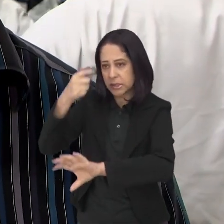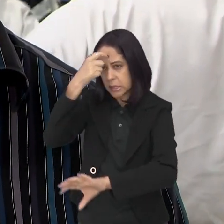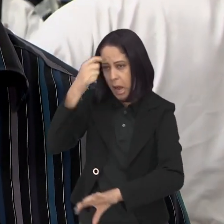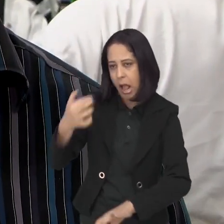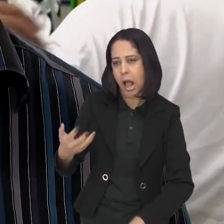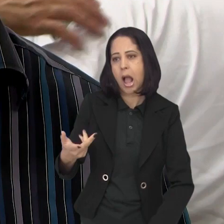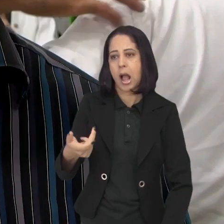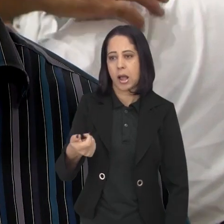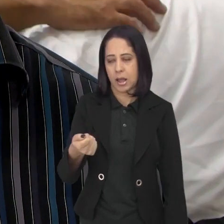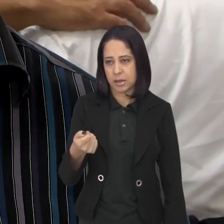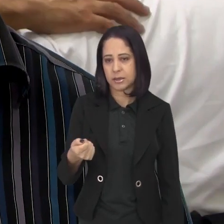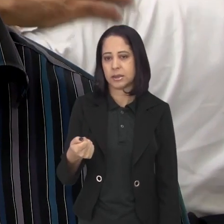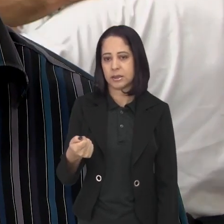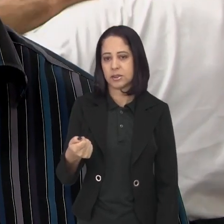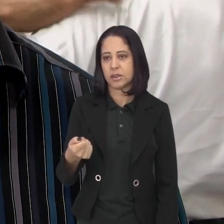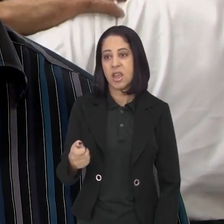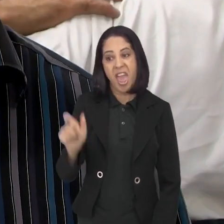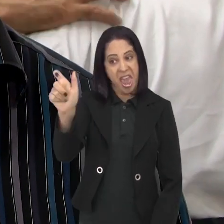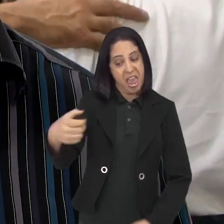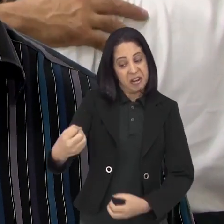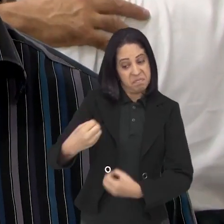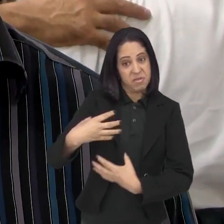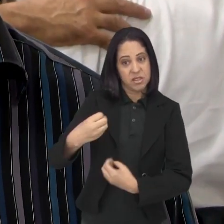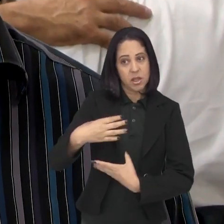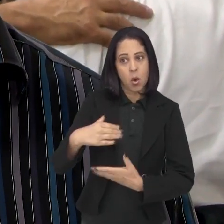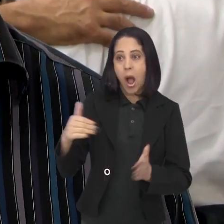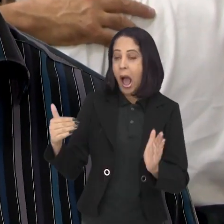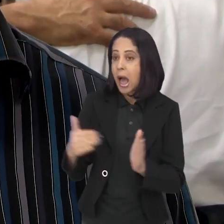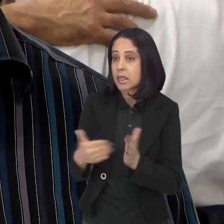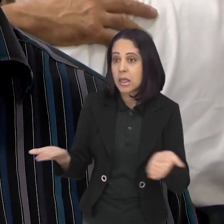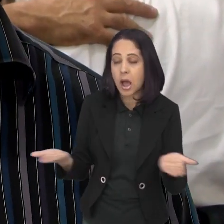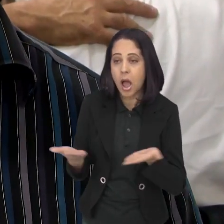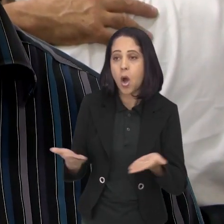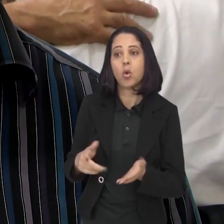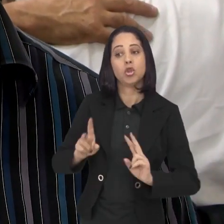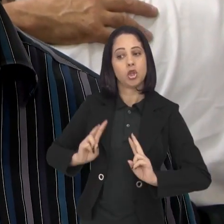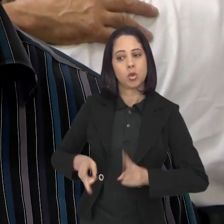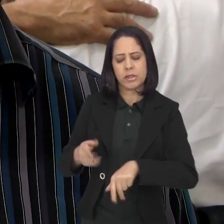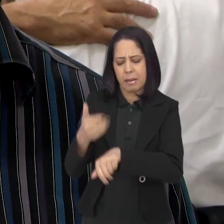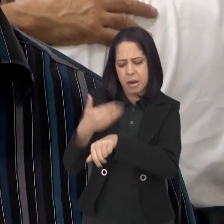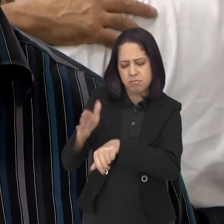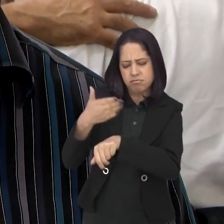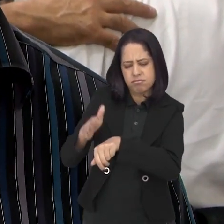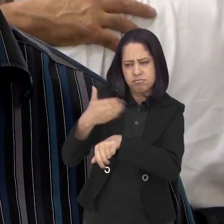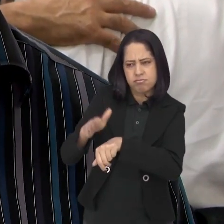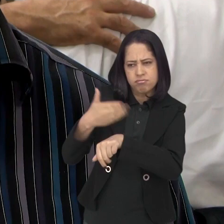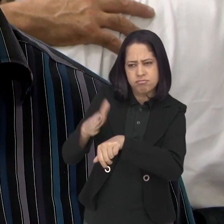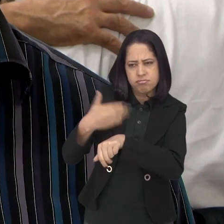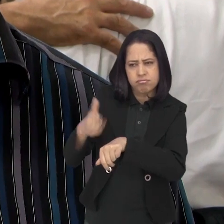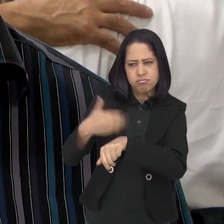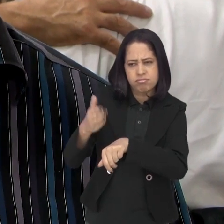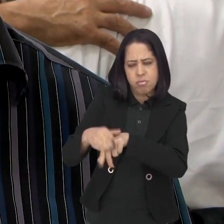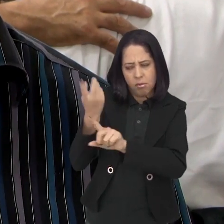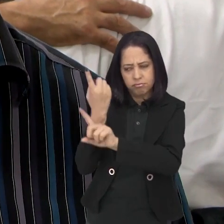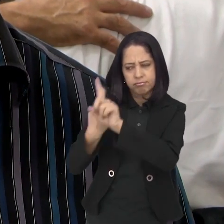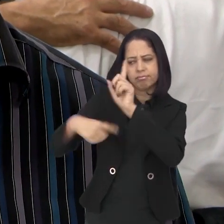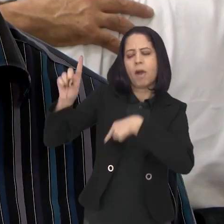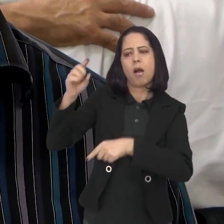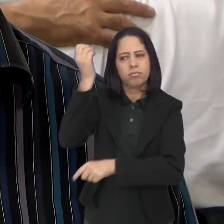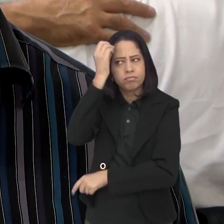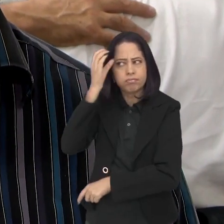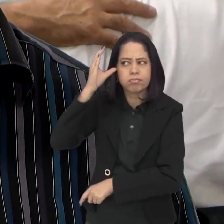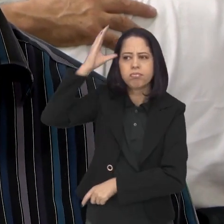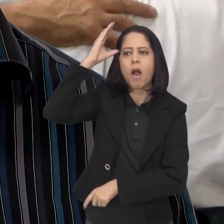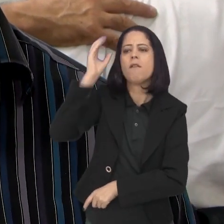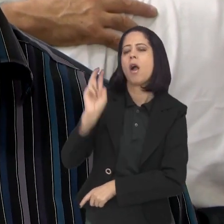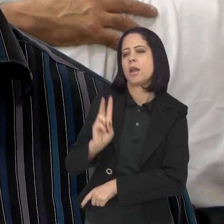alunos, isso aí é excelente, né? E eu aprendi com ele isso daí. E até hoje eu busco, sempre estar treinando, sempre estar buscando,